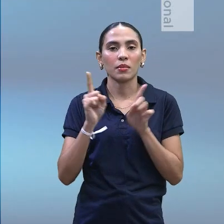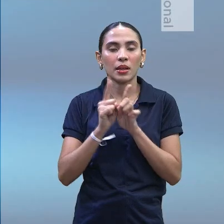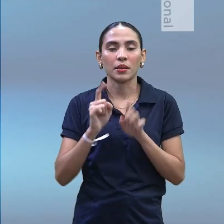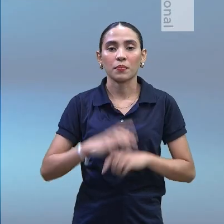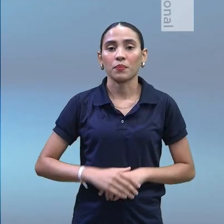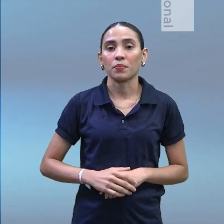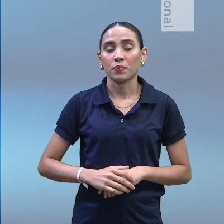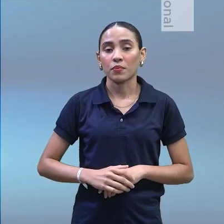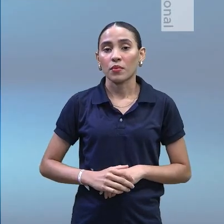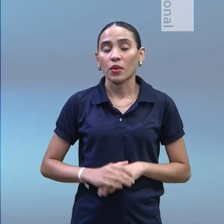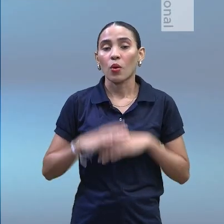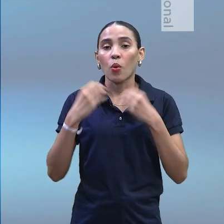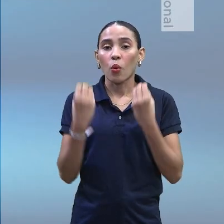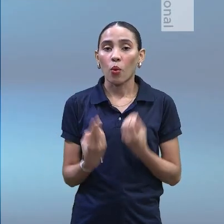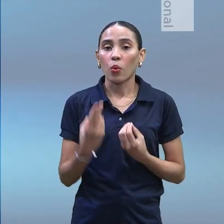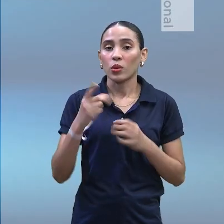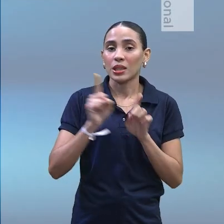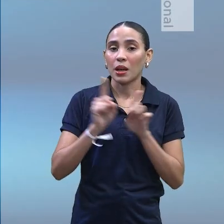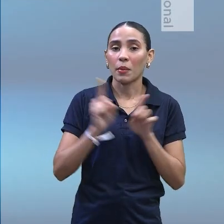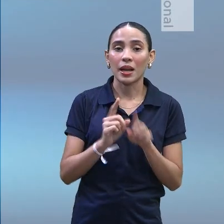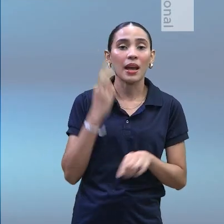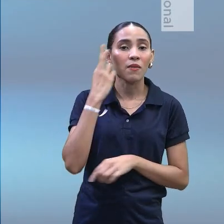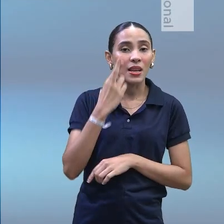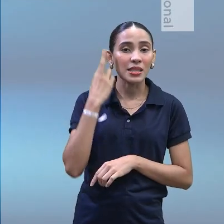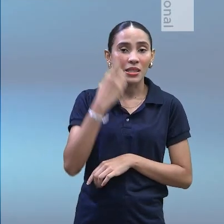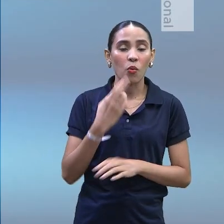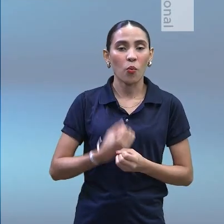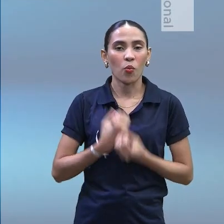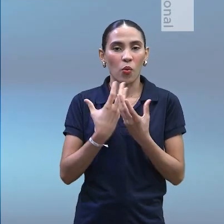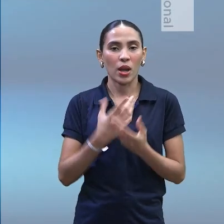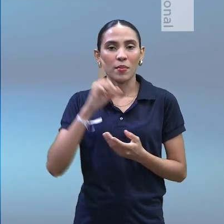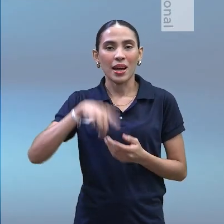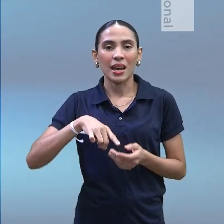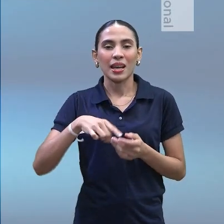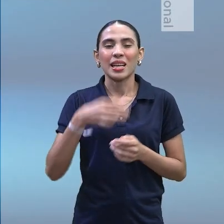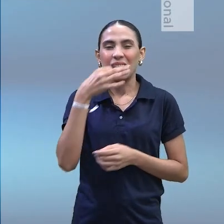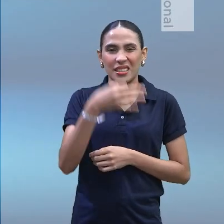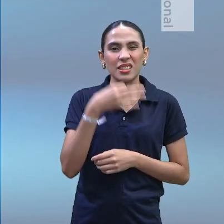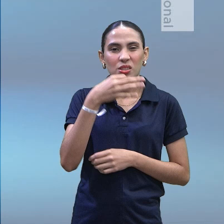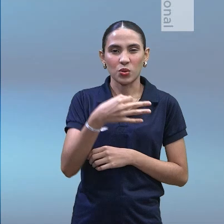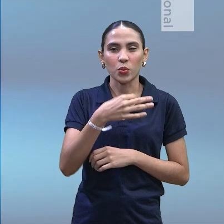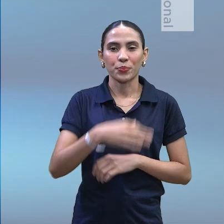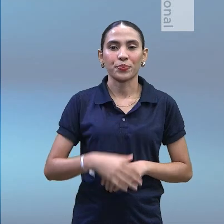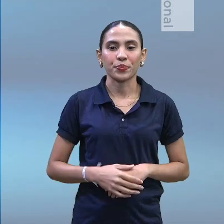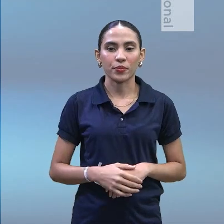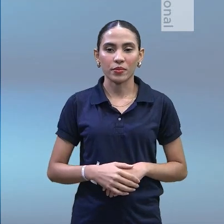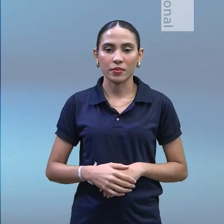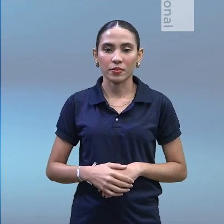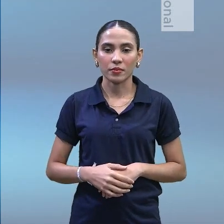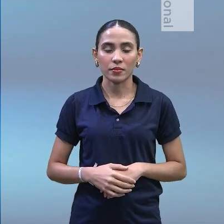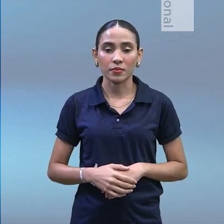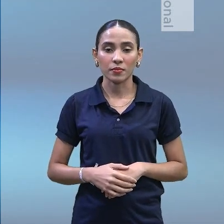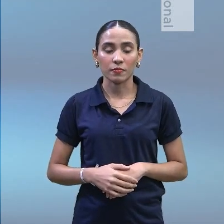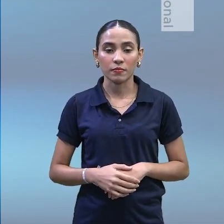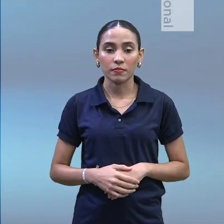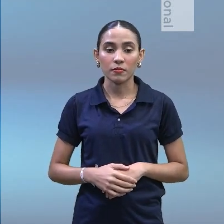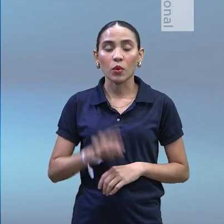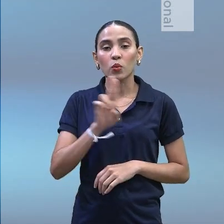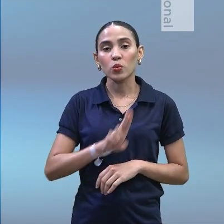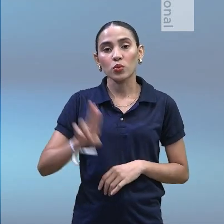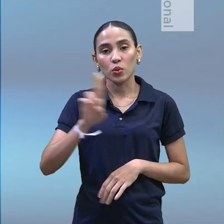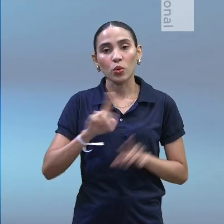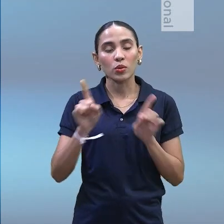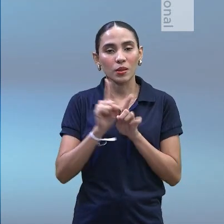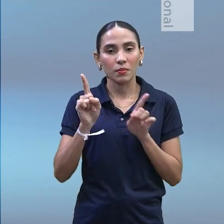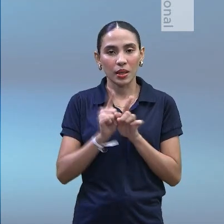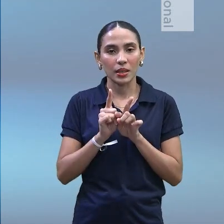ou então uma reflexão, porque como esse poema dele é um poema muito crítico, não é? E ele utilizou, né,